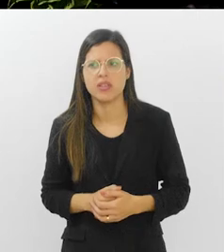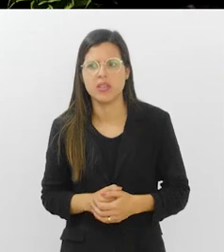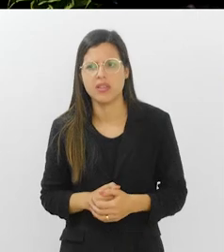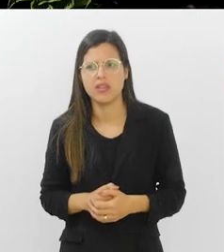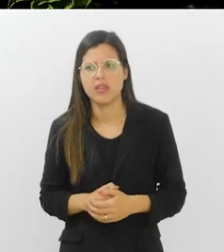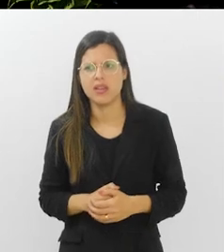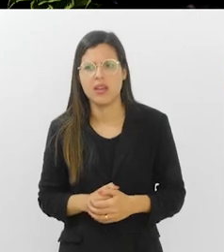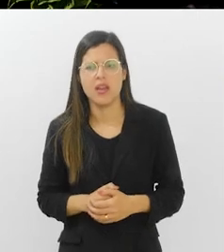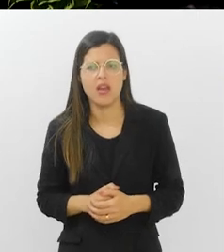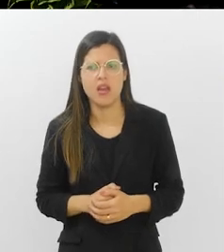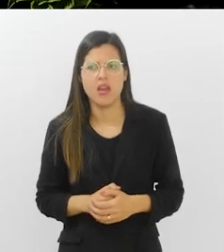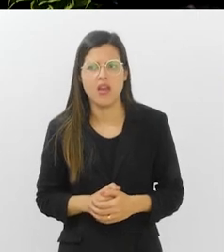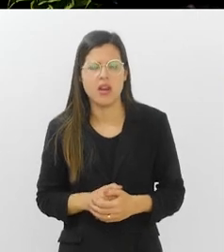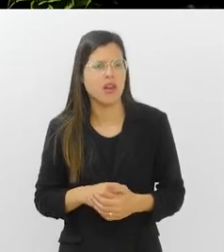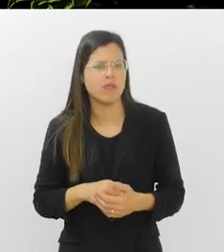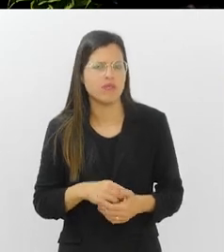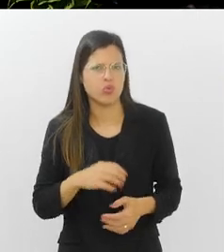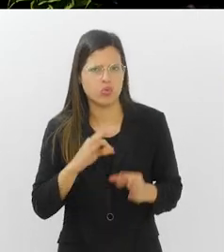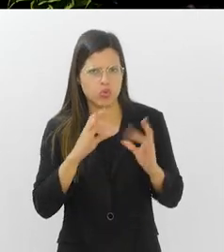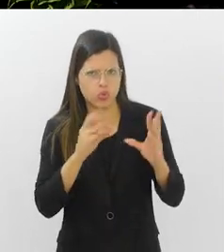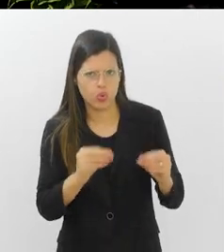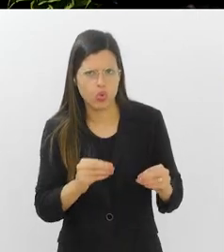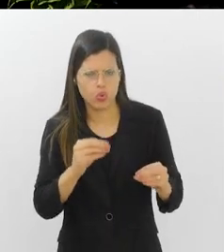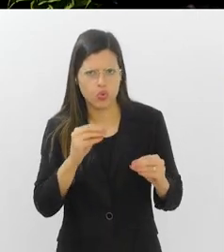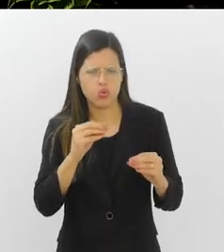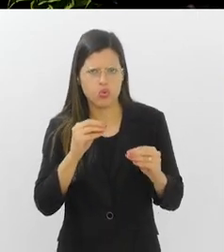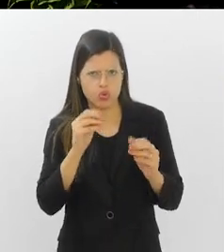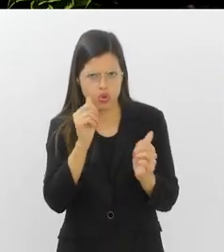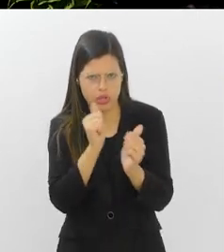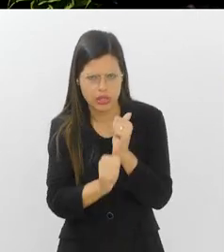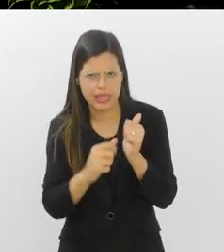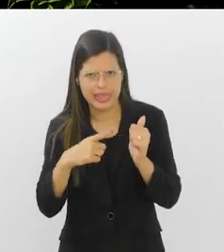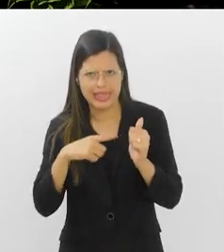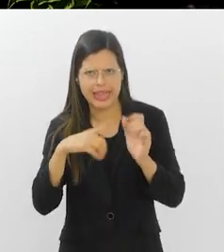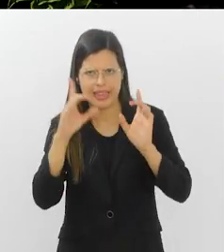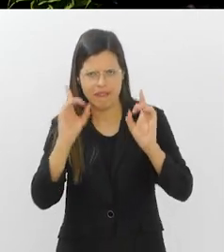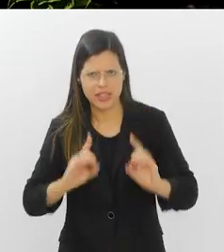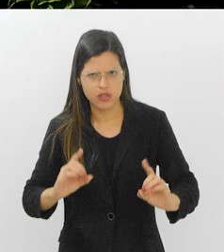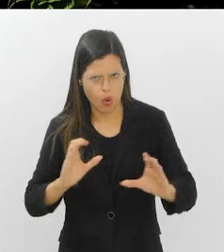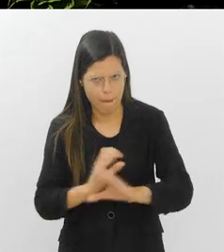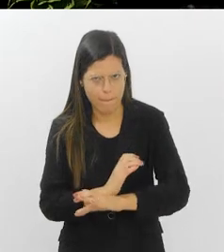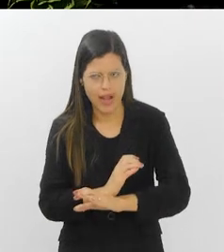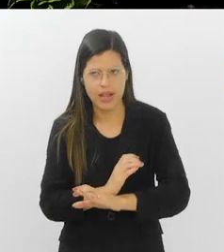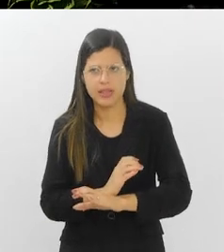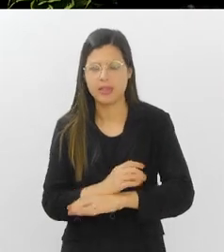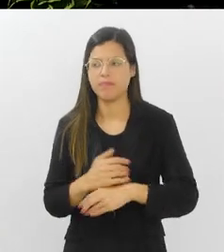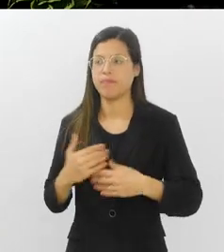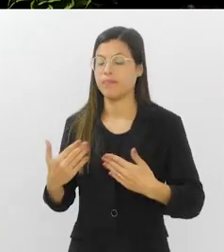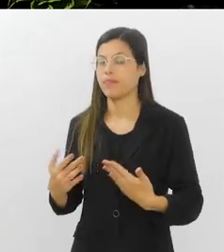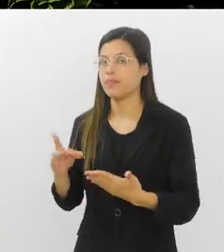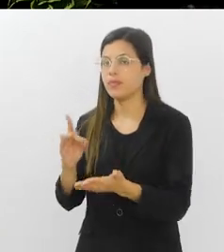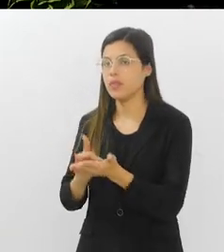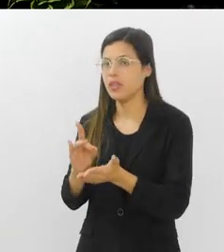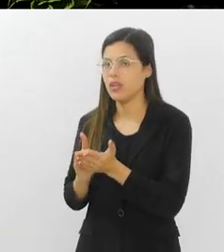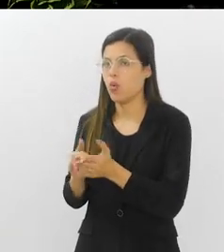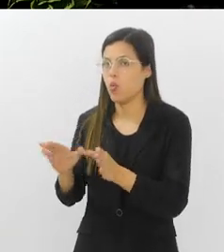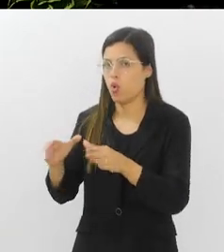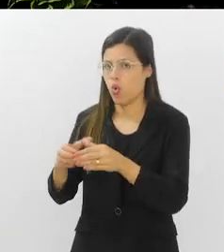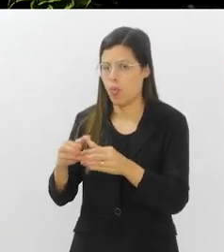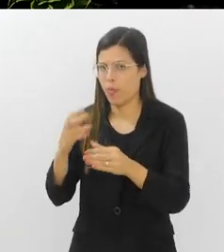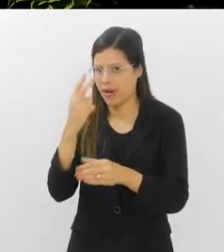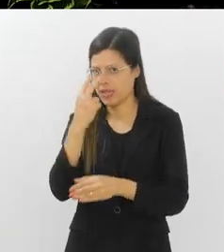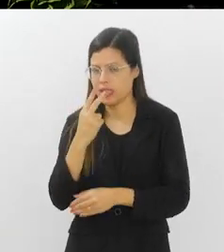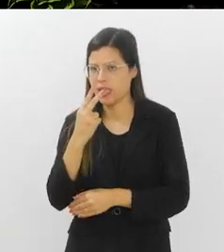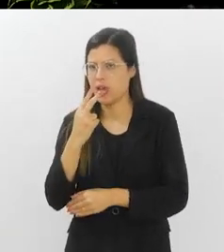eh nem todos os jogadores t a deficiência completa é Então na verdade é o seguinte é o o a a categoria